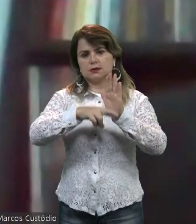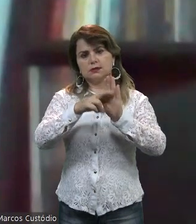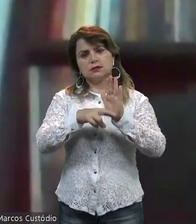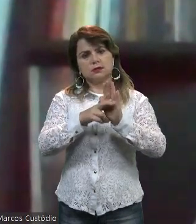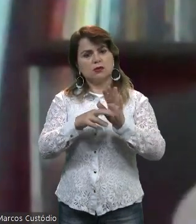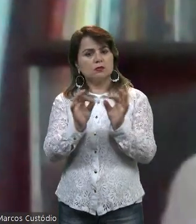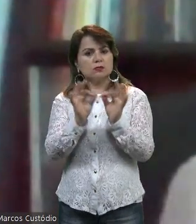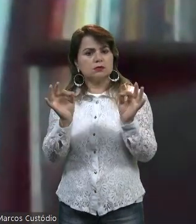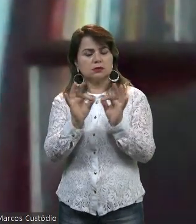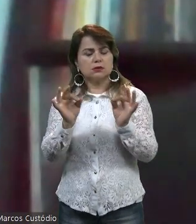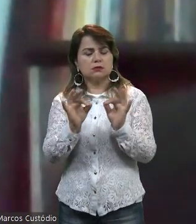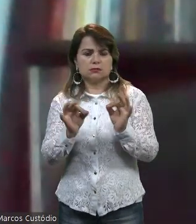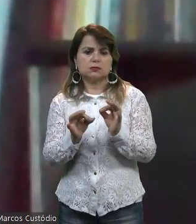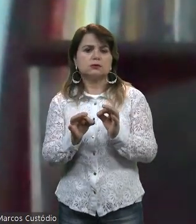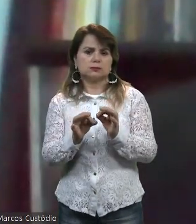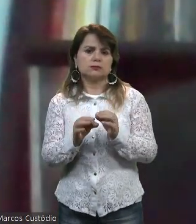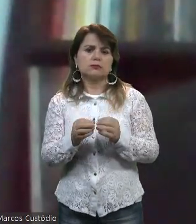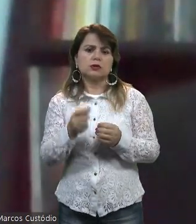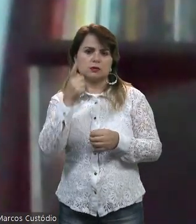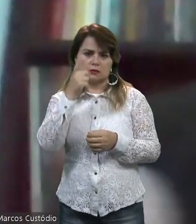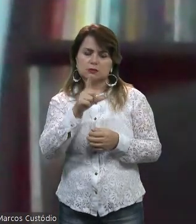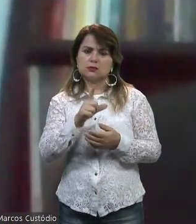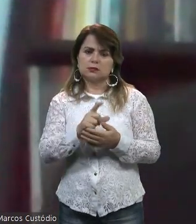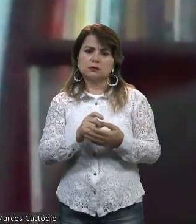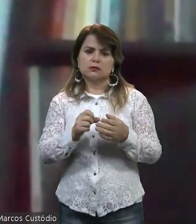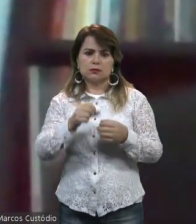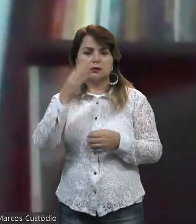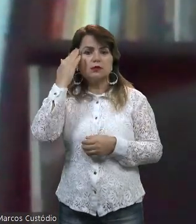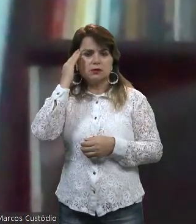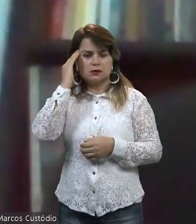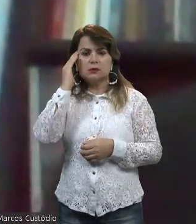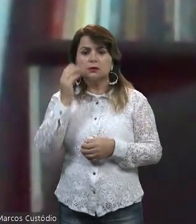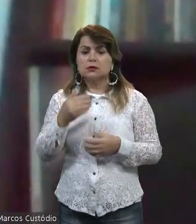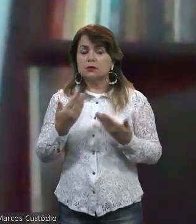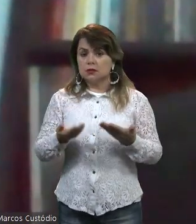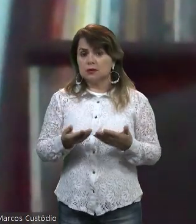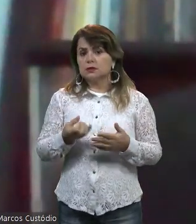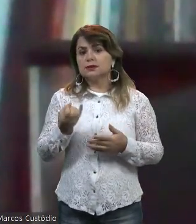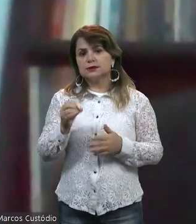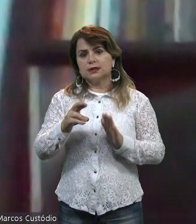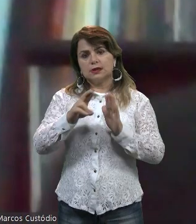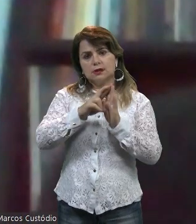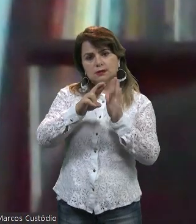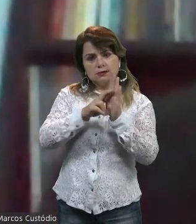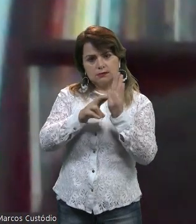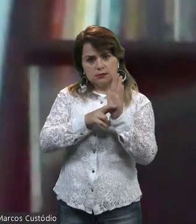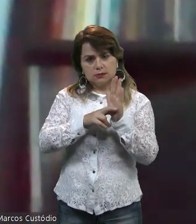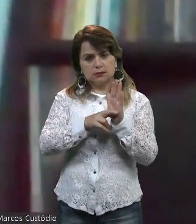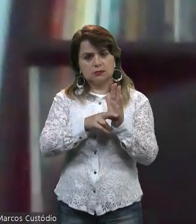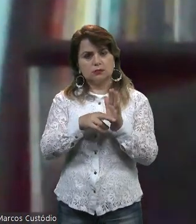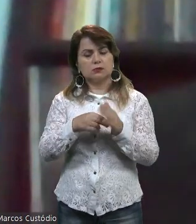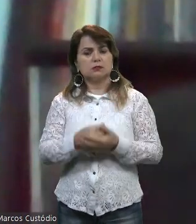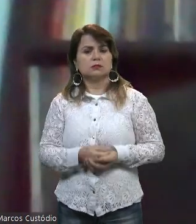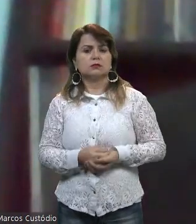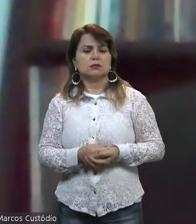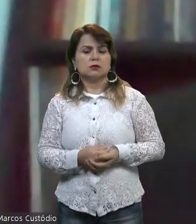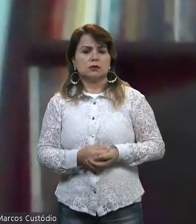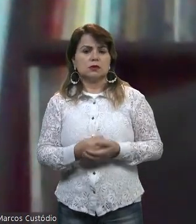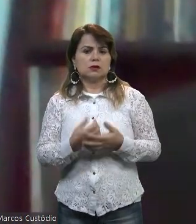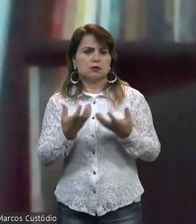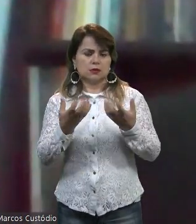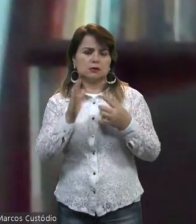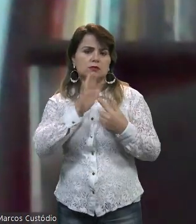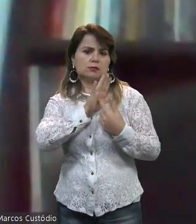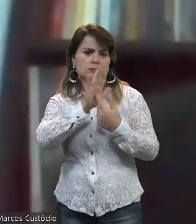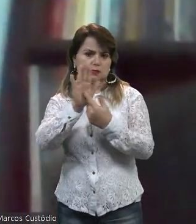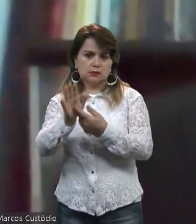dinâmica e tão acolhedora. E, senhor presidente, se for regimental, lá nas sessões ordinárias, até para